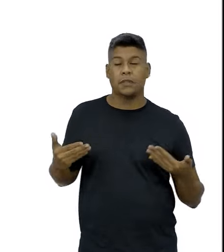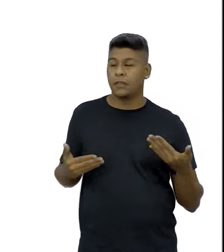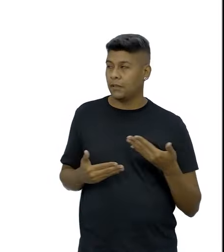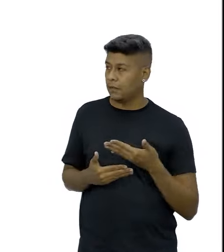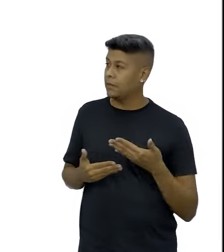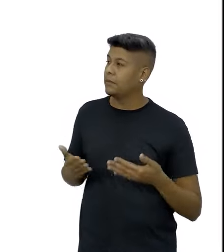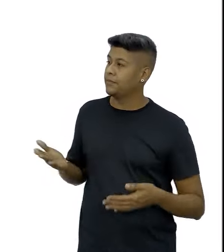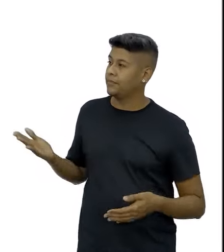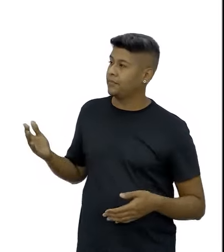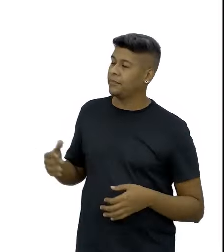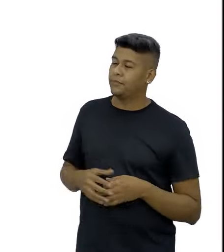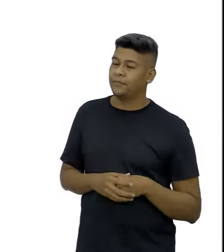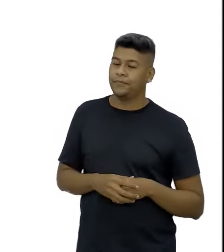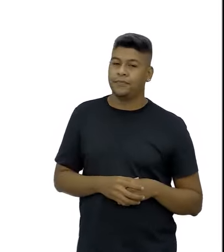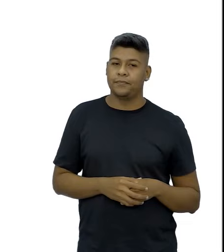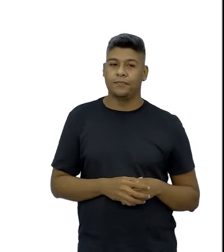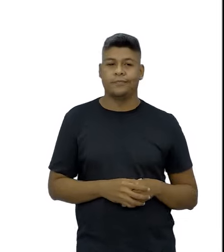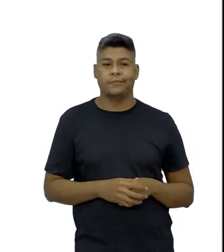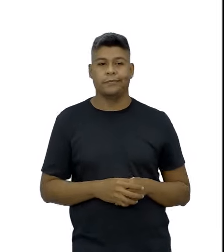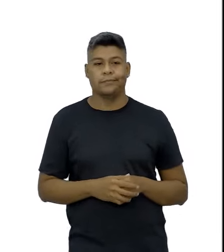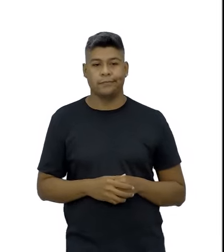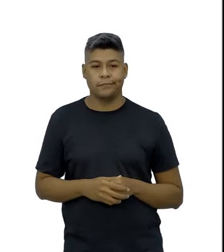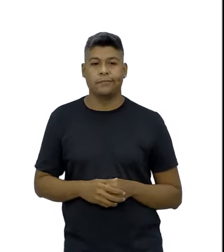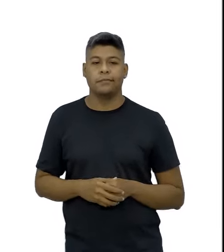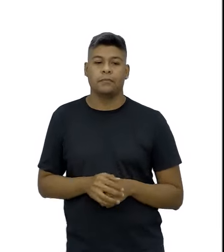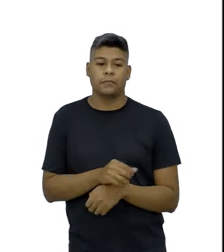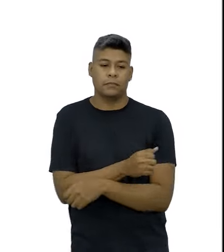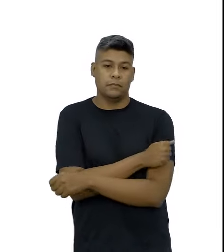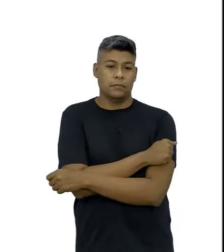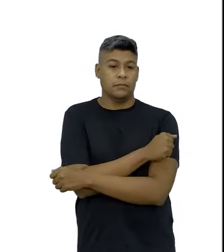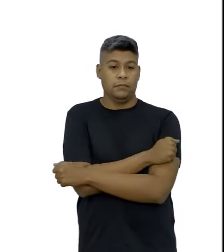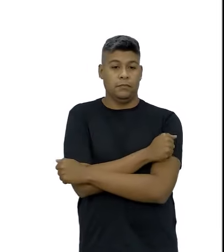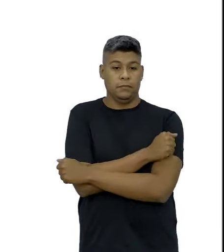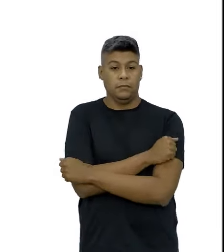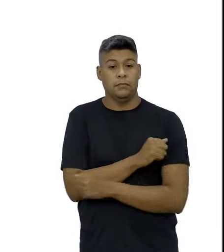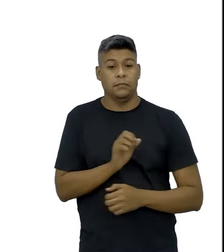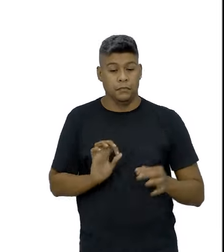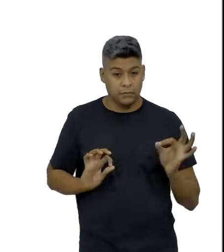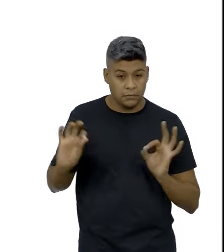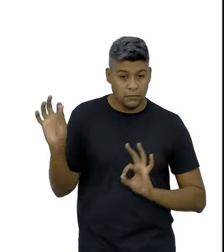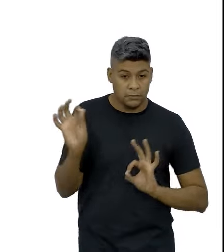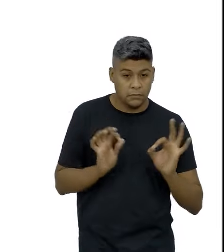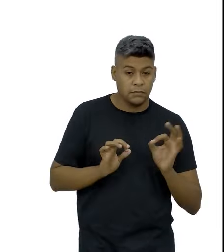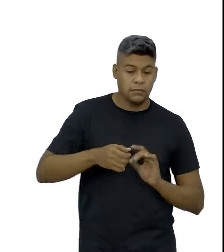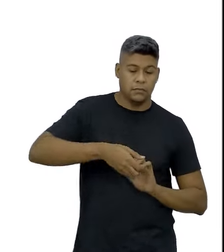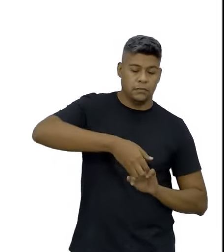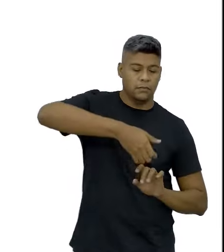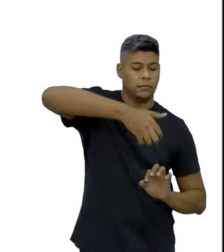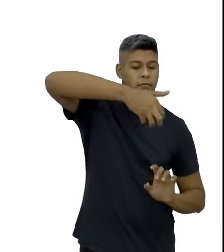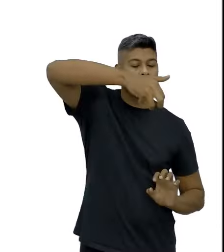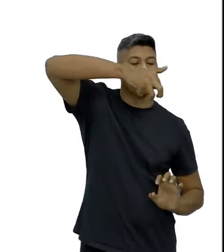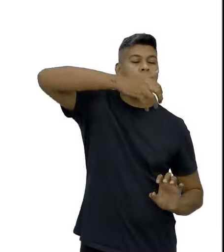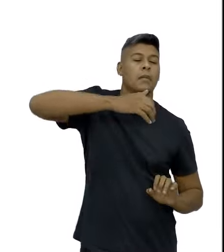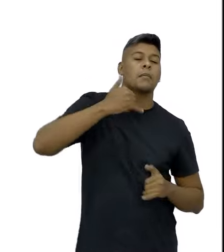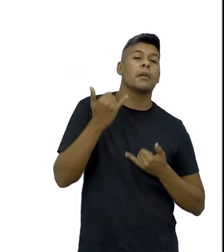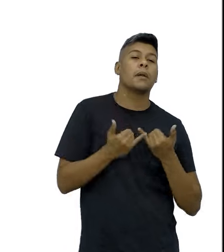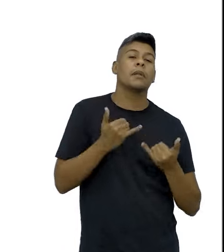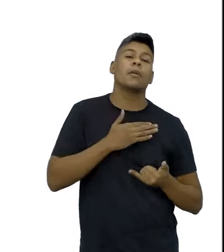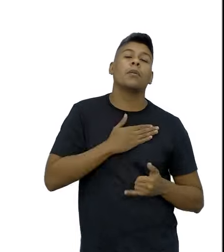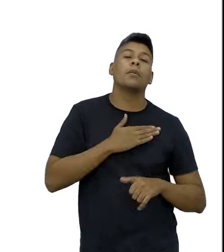nas primeiras aulas 1 e 2. Os estudantes, eles elaboraram um cartaz com suas brincadeiras